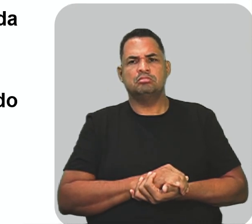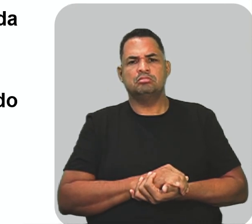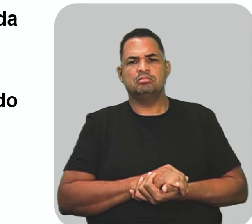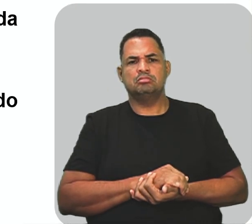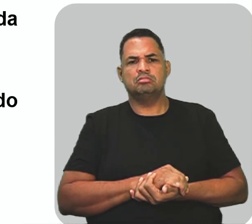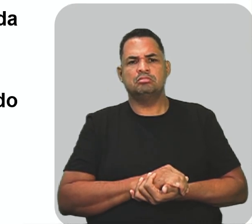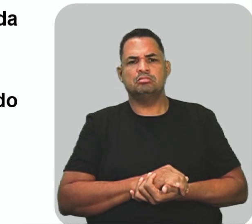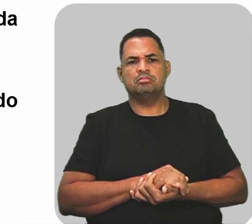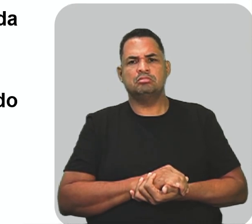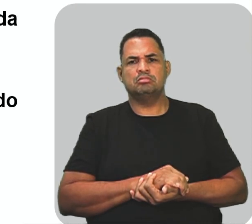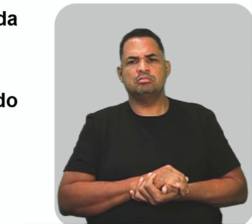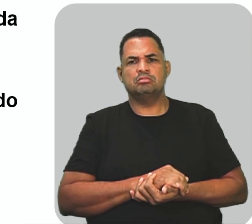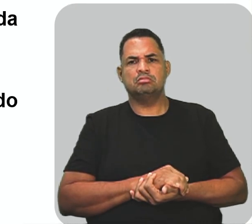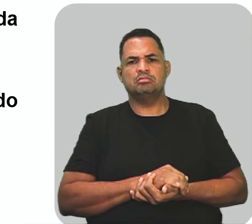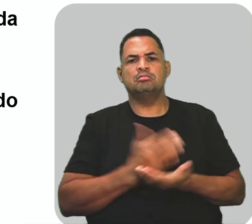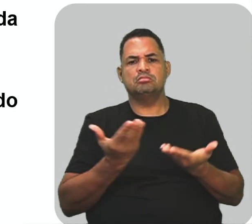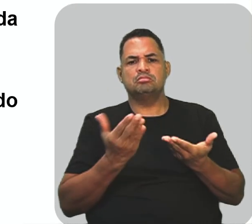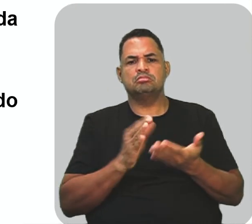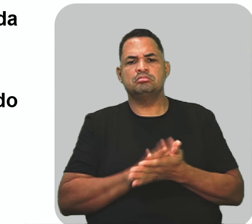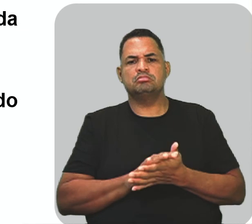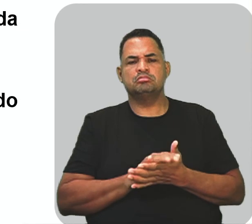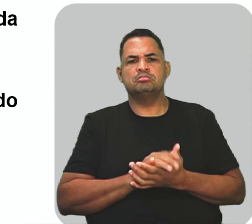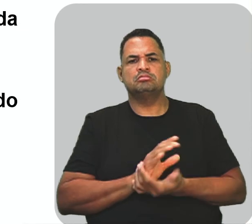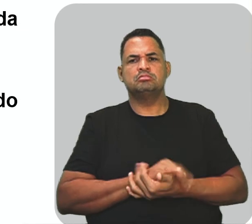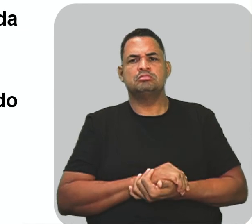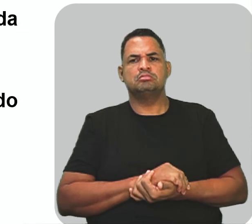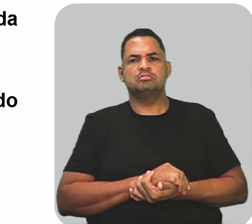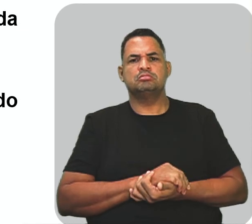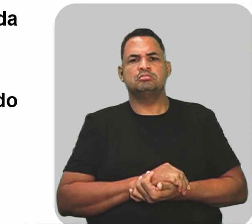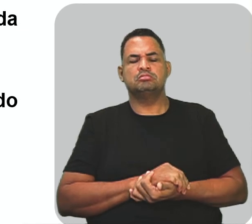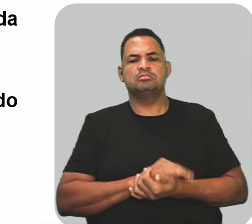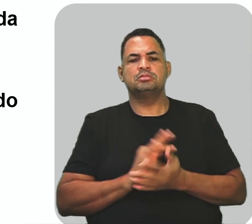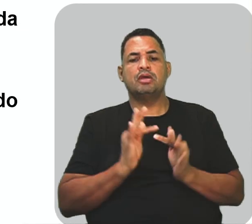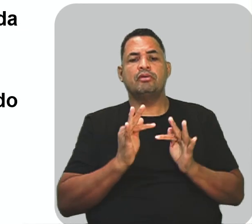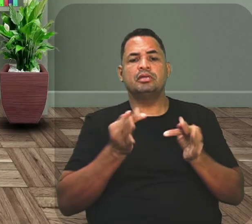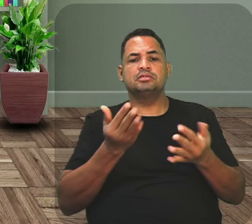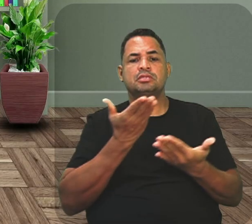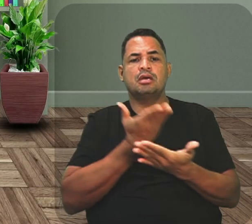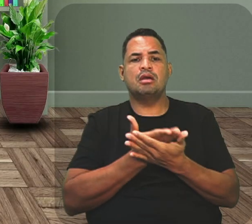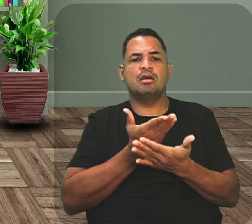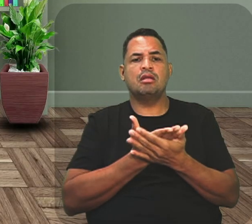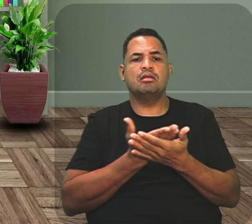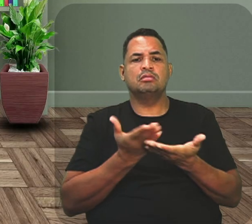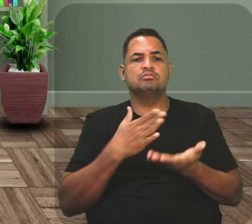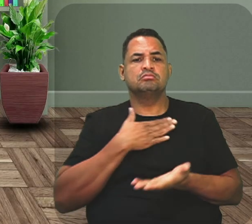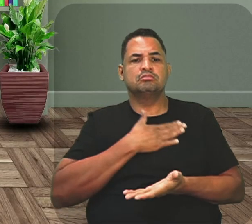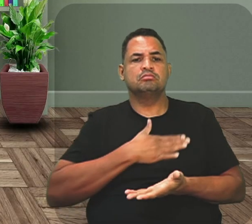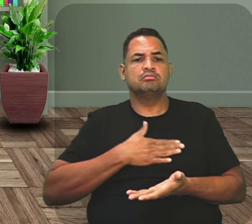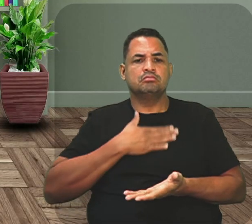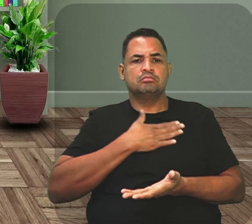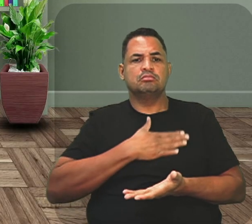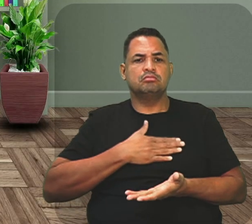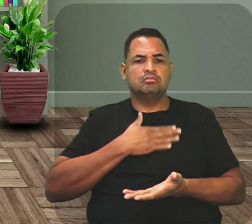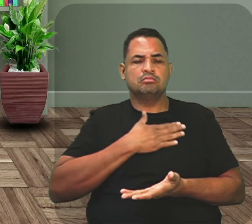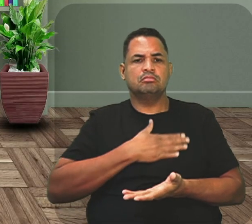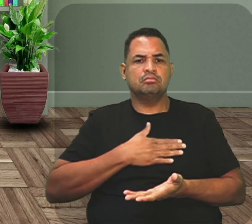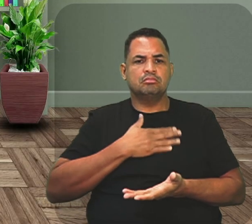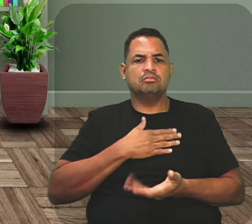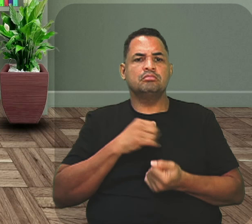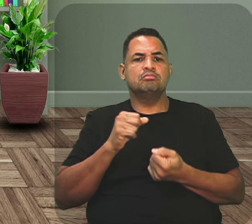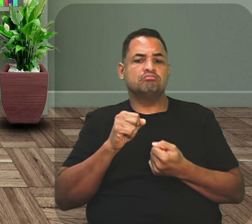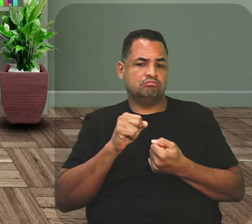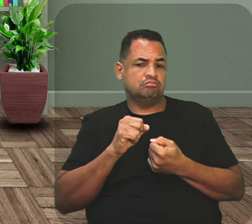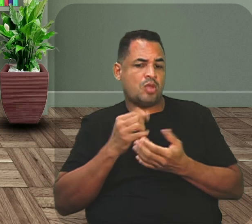tá? E aí a gente diz para você exercitar. Vamos lá, então. Encerrando a nossa aula, eu gostaria que você fizesse